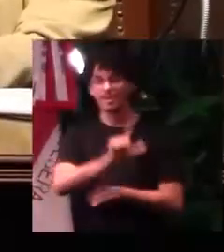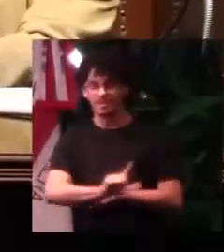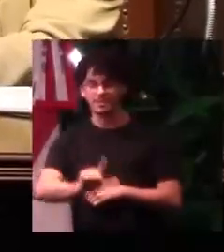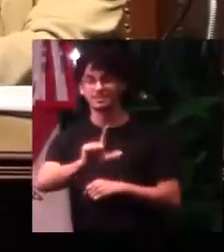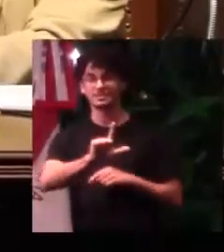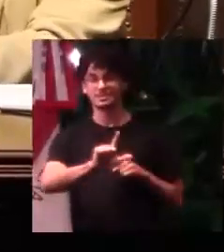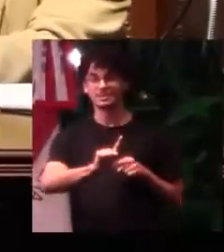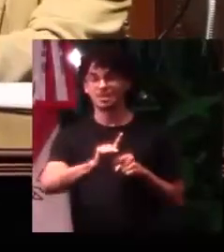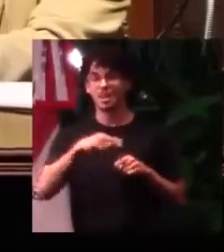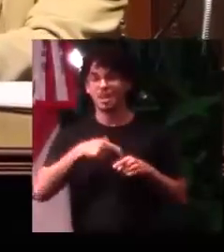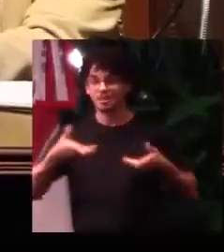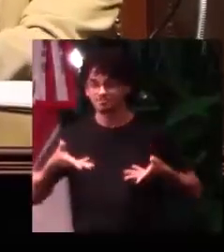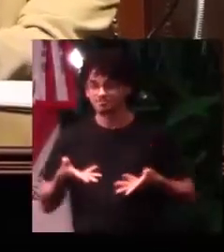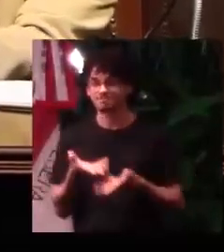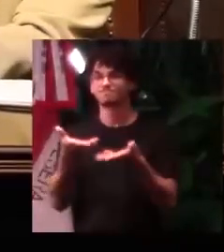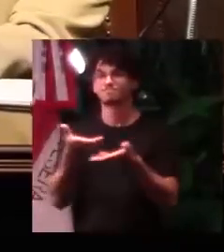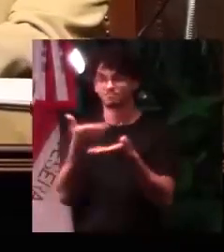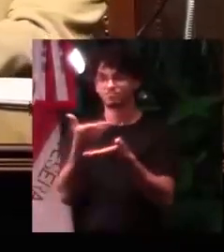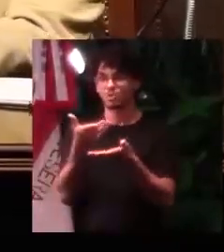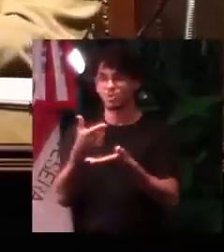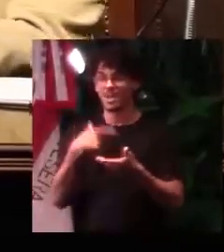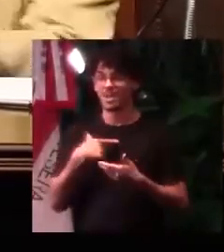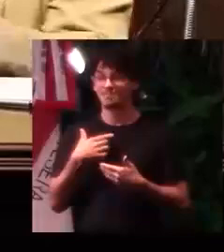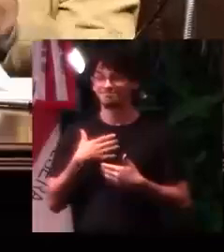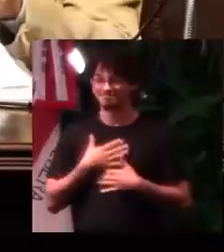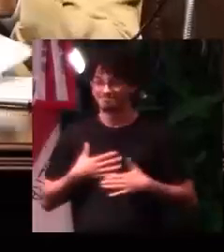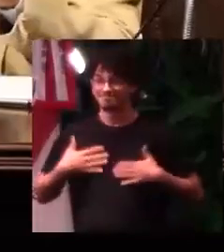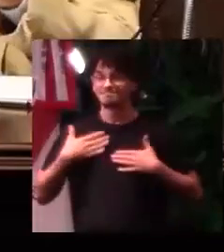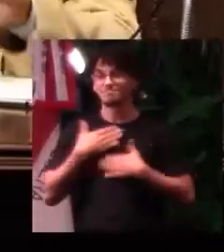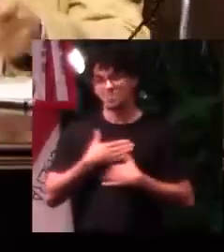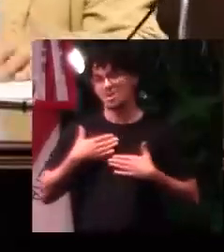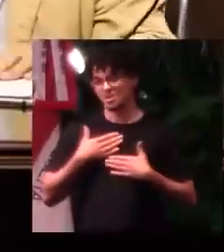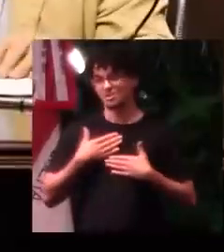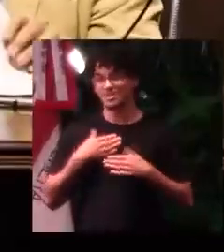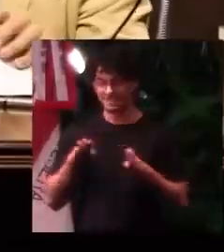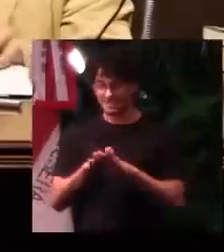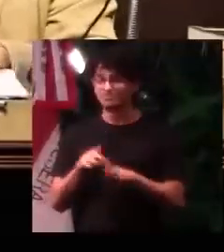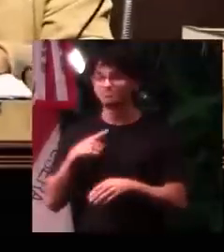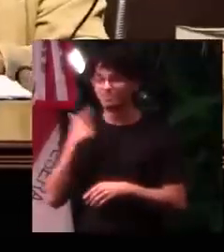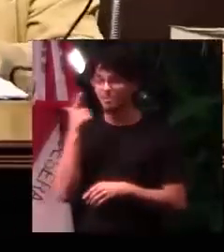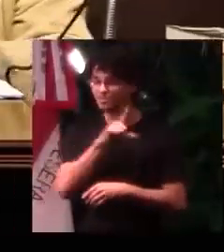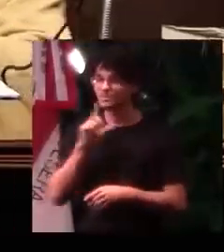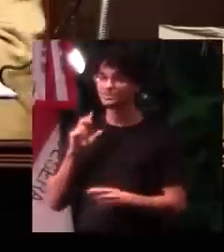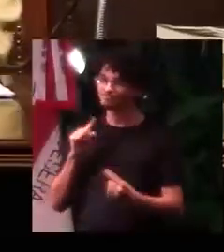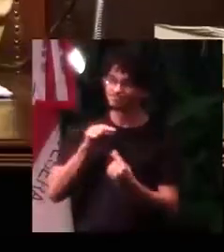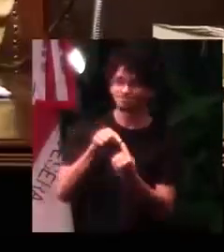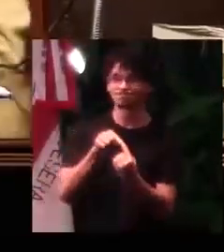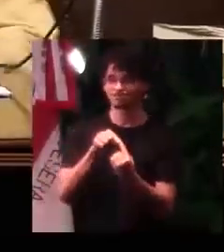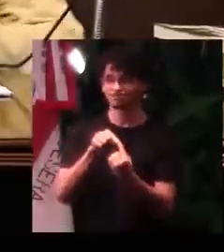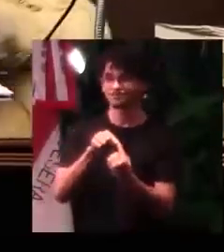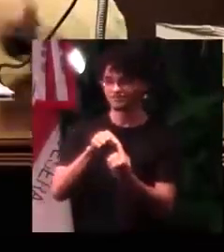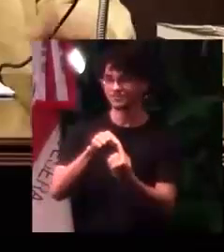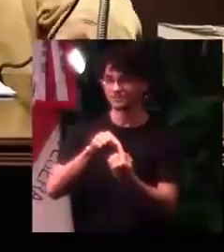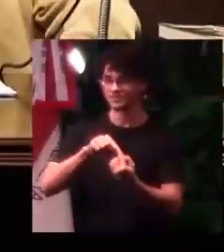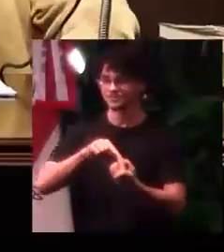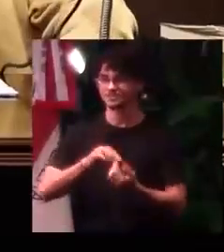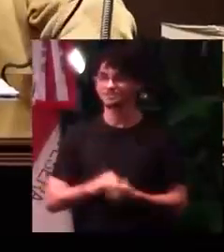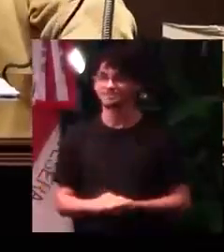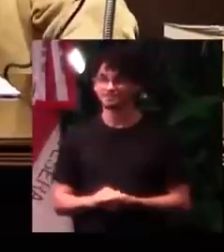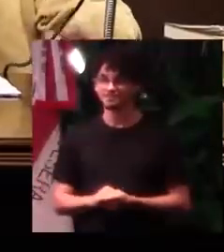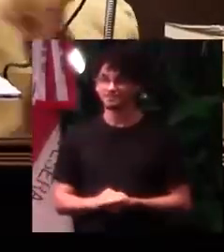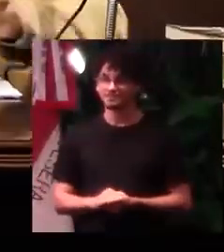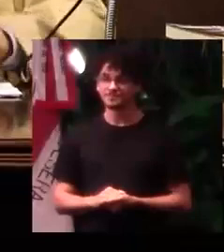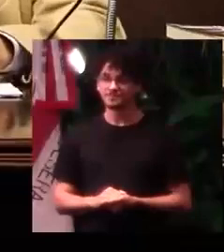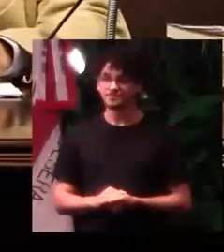ela produz resultados, ela é prazerosa, ela tem duas coisas, né? Ela é prazerosa, mas ela produz resultados